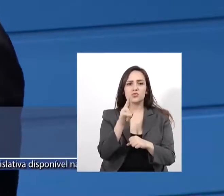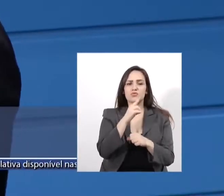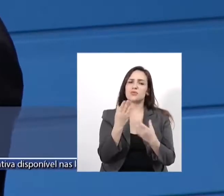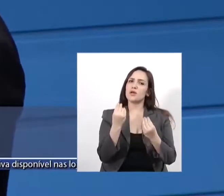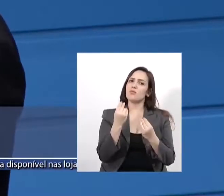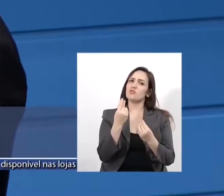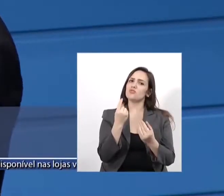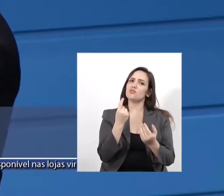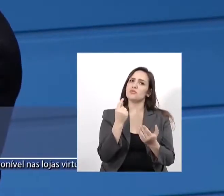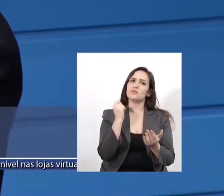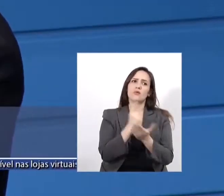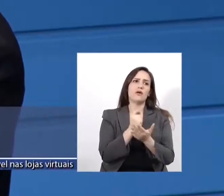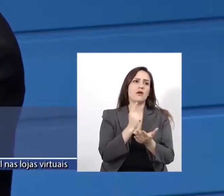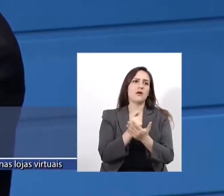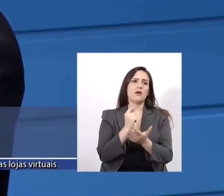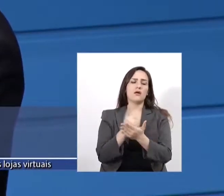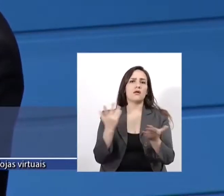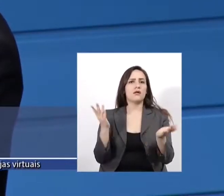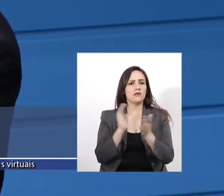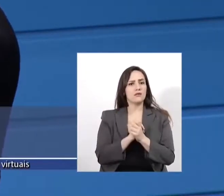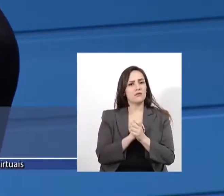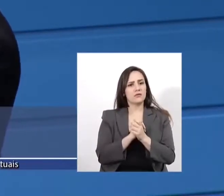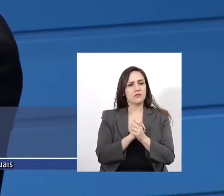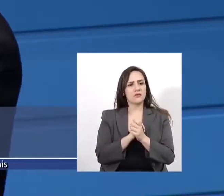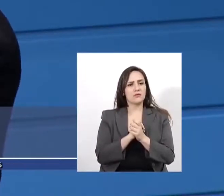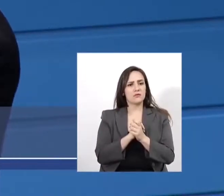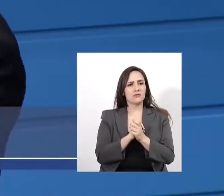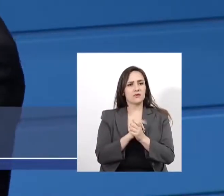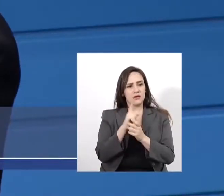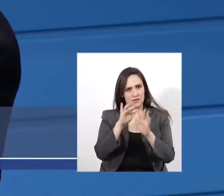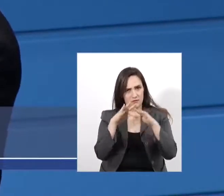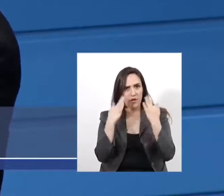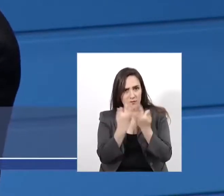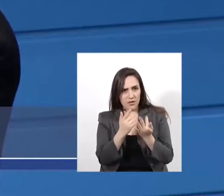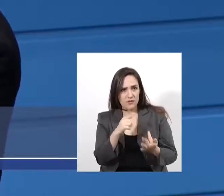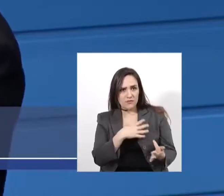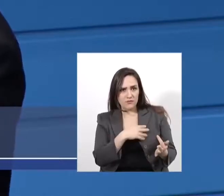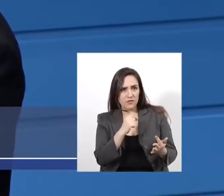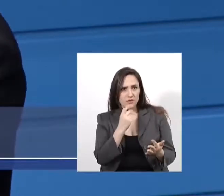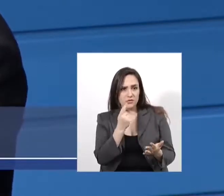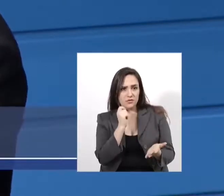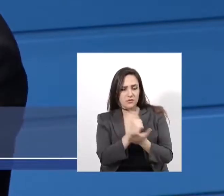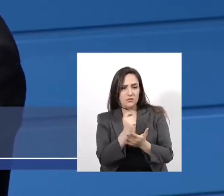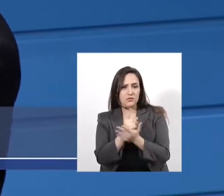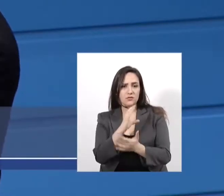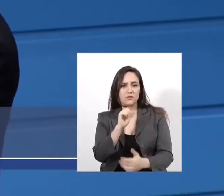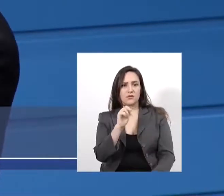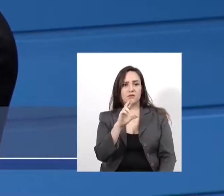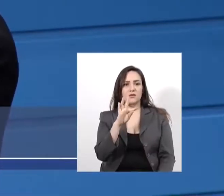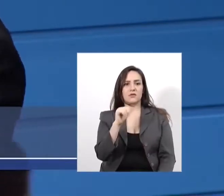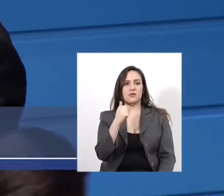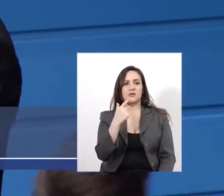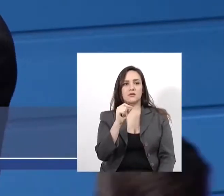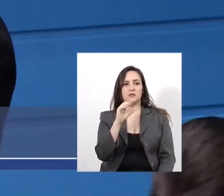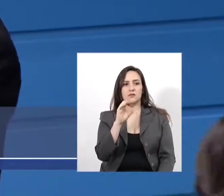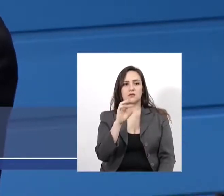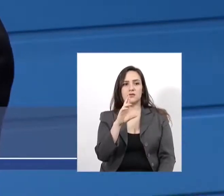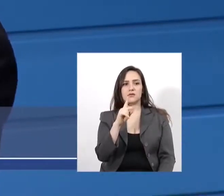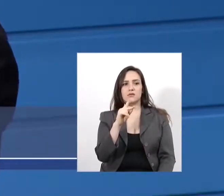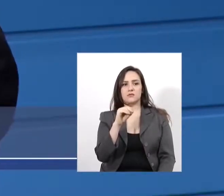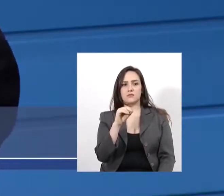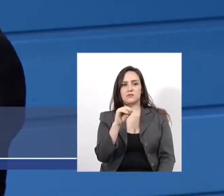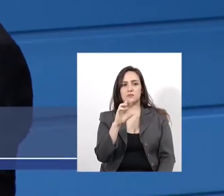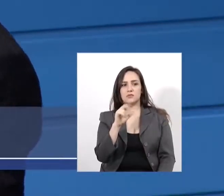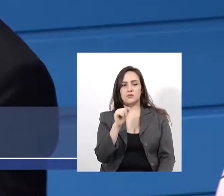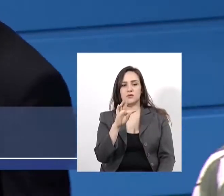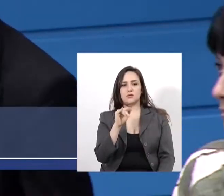gasta tanto? Deve ser dividindo com a família, com os filhos, esse cartão corporativo, pagando a conta de todos eles lá, no mínimo, só